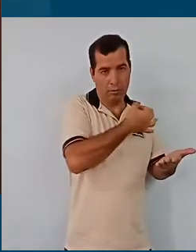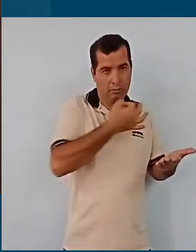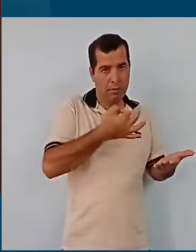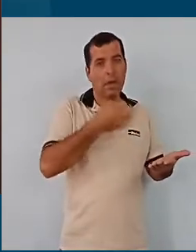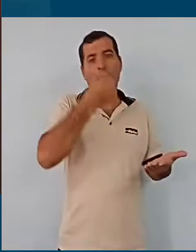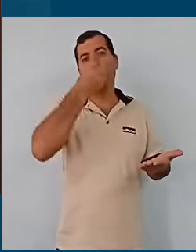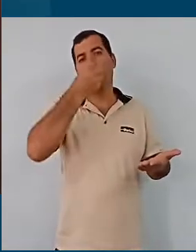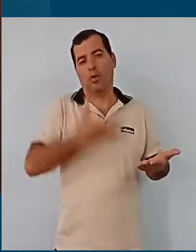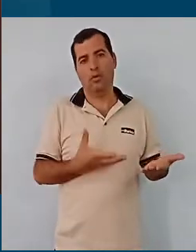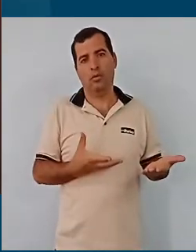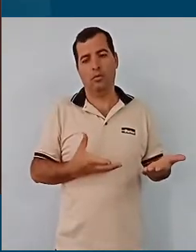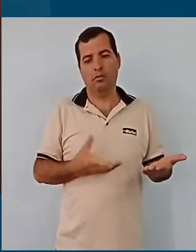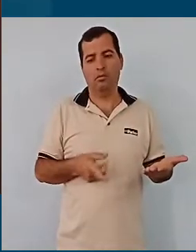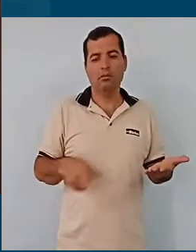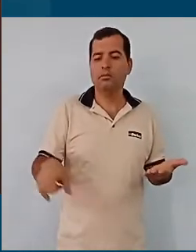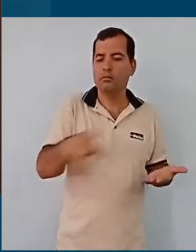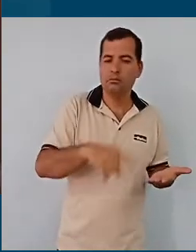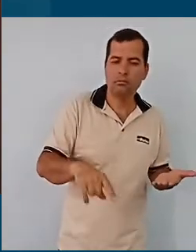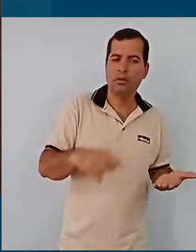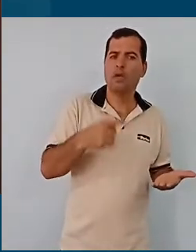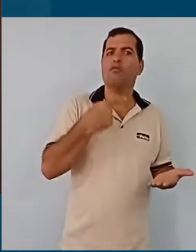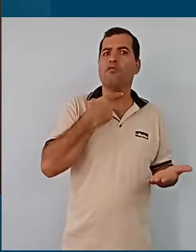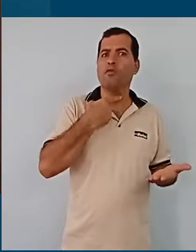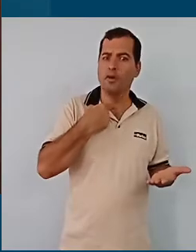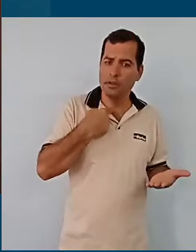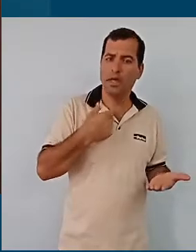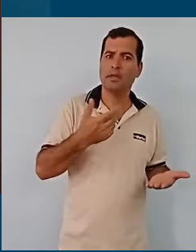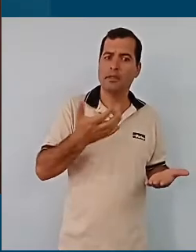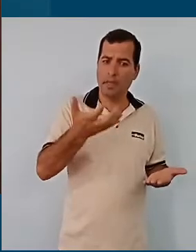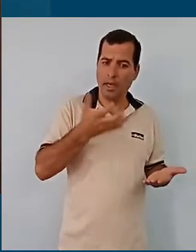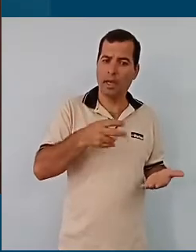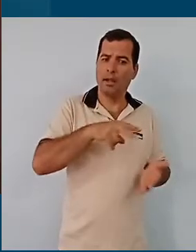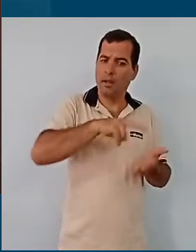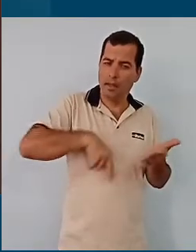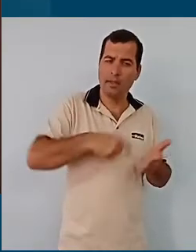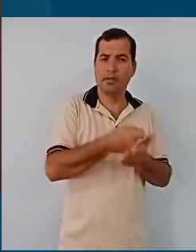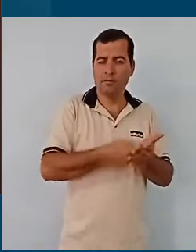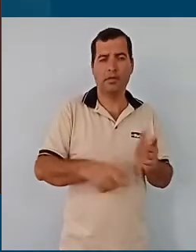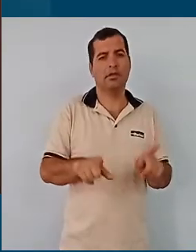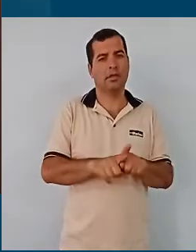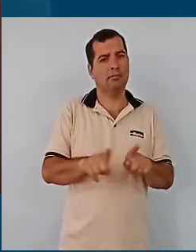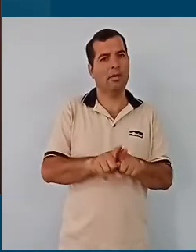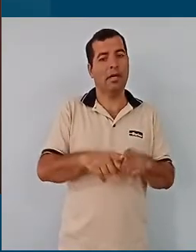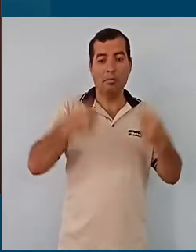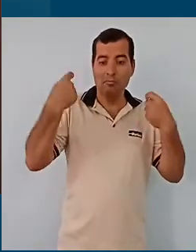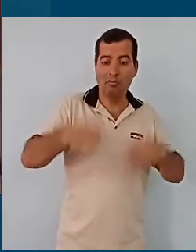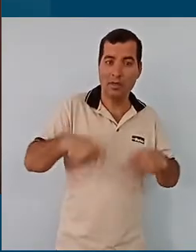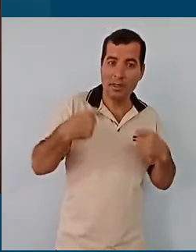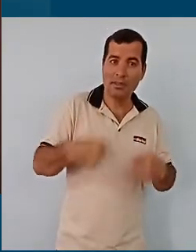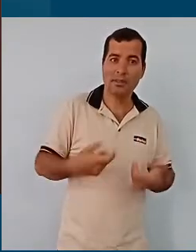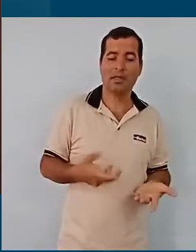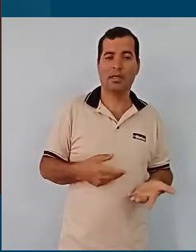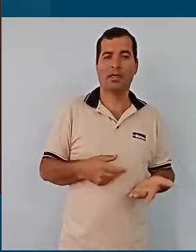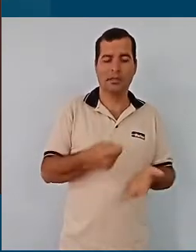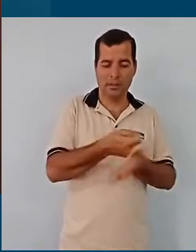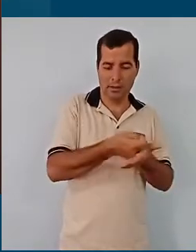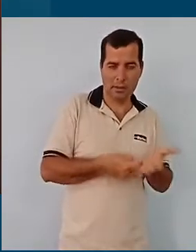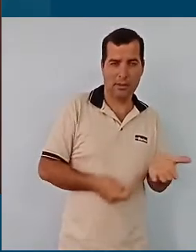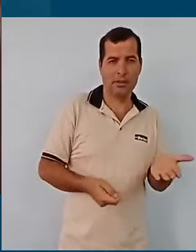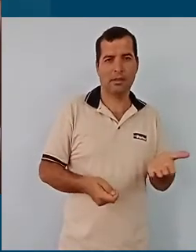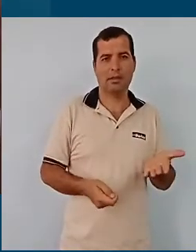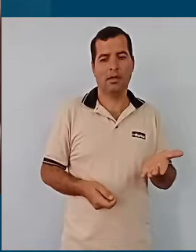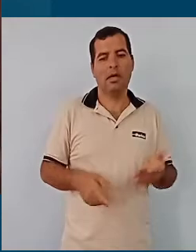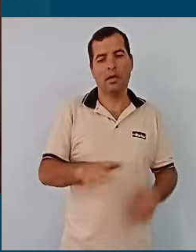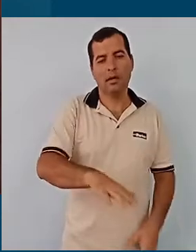adianta, cria na criança a vontade de ler e escrever, por exemplo, a necessidade da escrita. E cria na